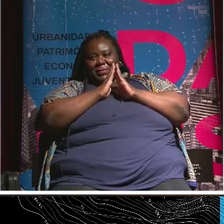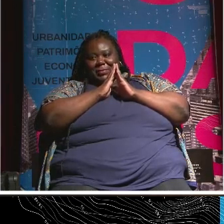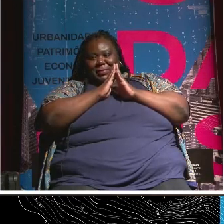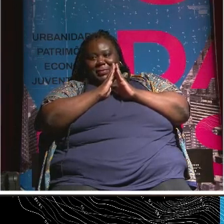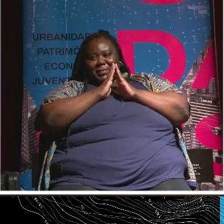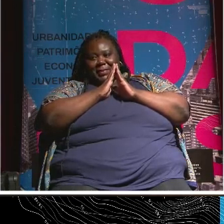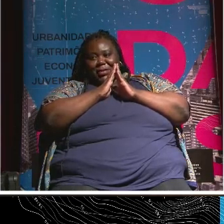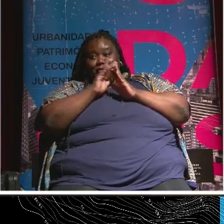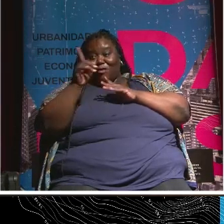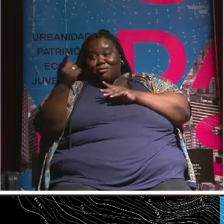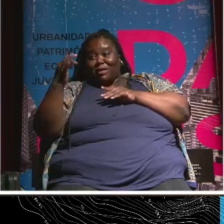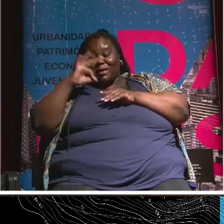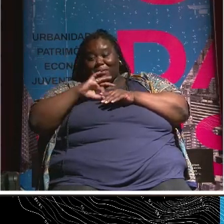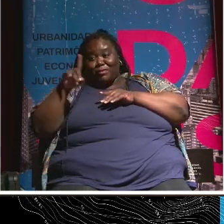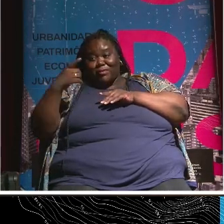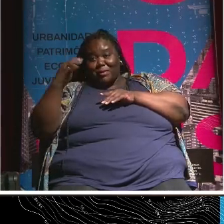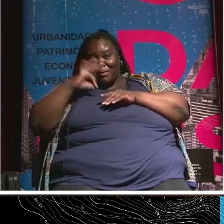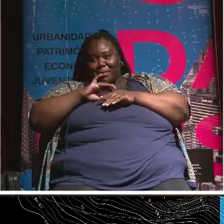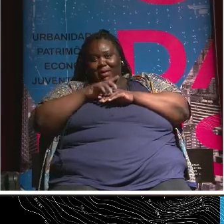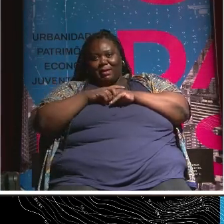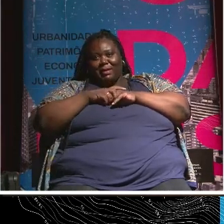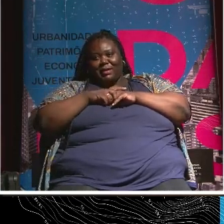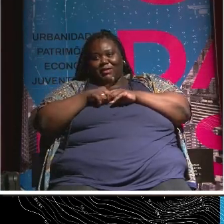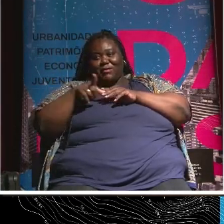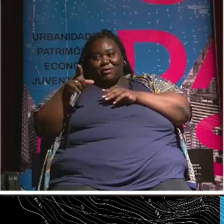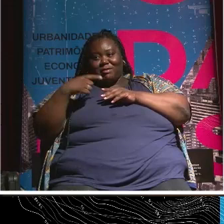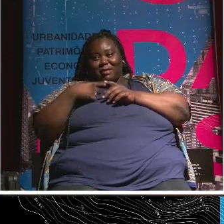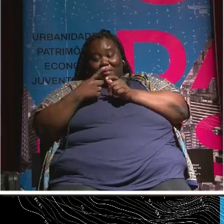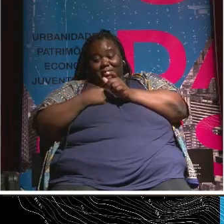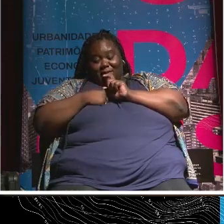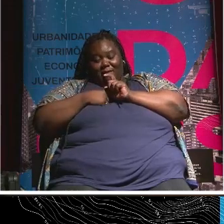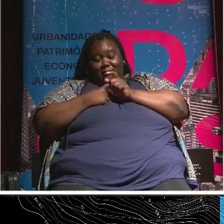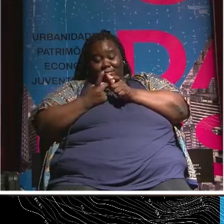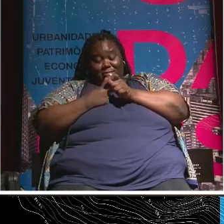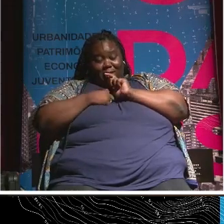Obrigado, Dani. Para usar a sua palavra, você brilhou.